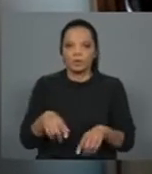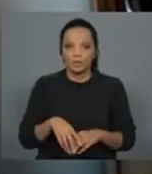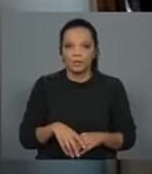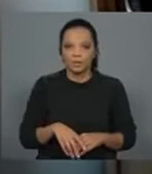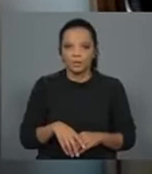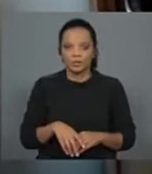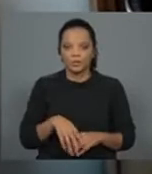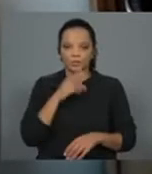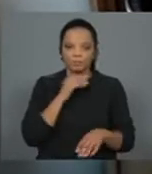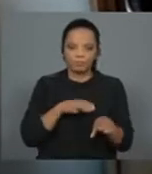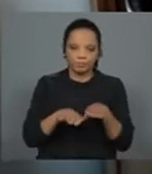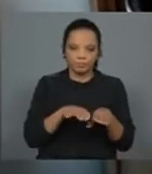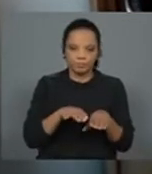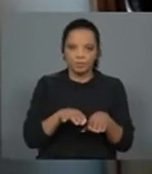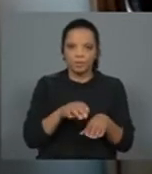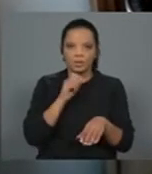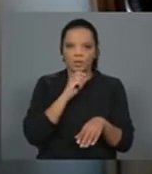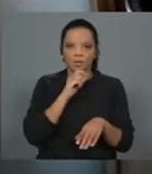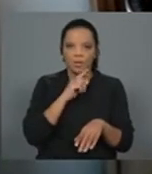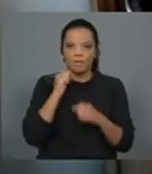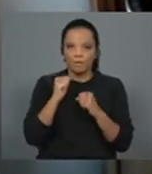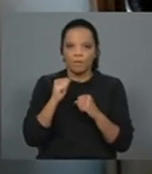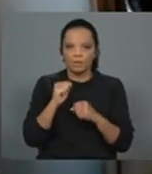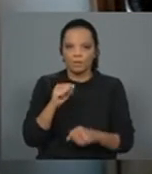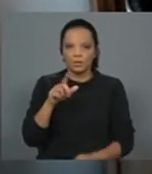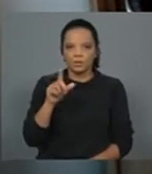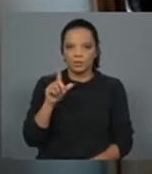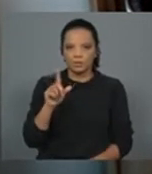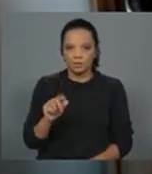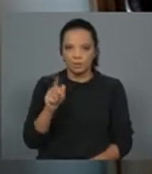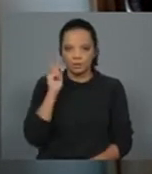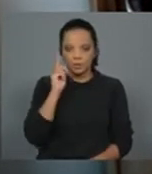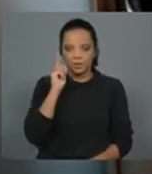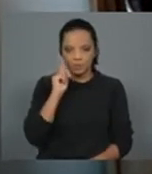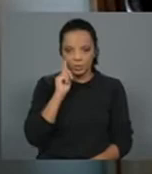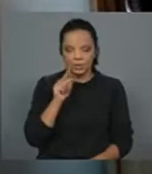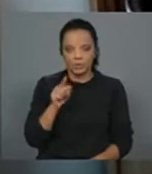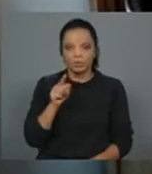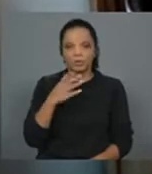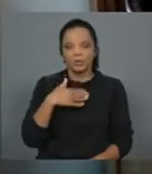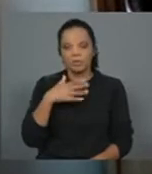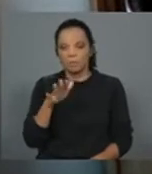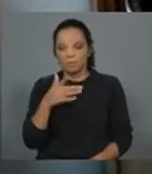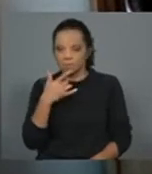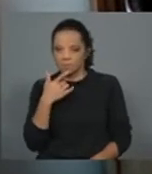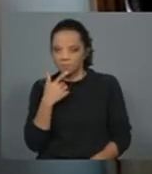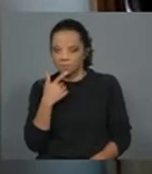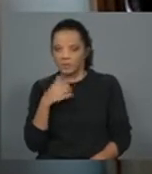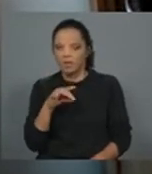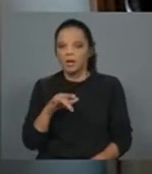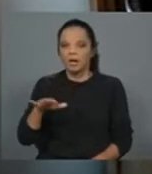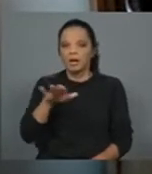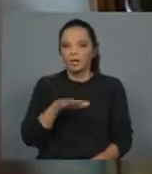portanto, sismos que provoquem intensidades também igualmente importantes. Isso dá-nos uma ideia de quais são as regiões